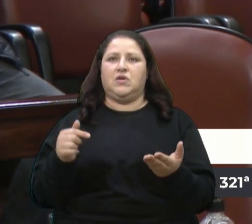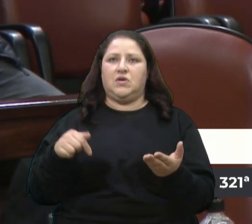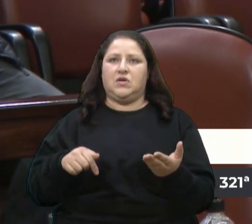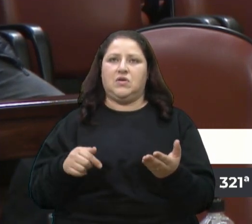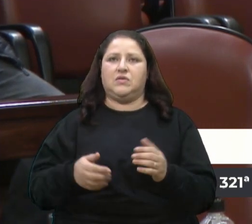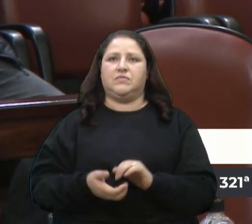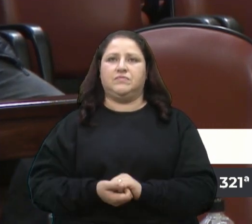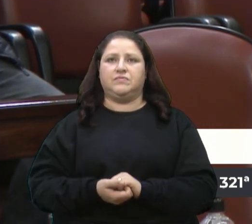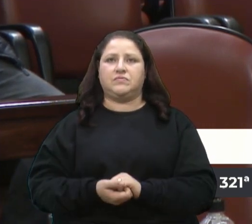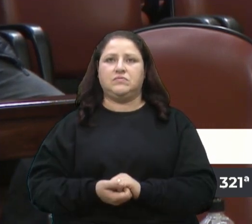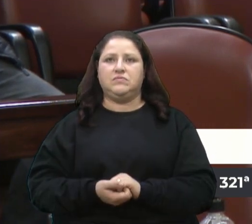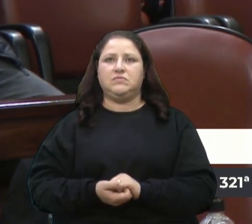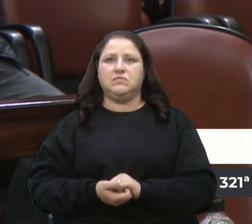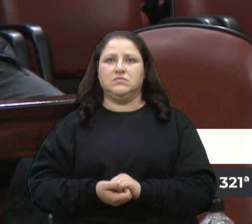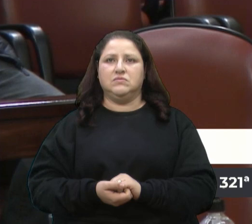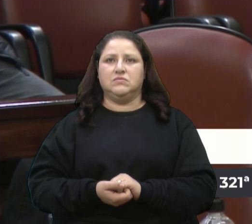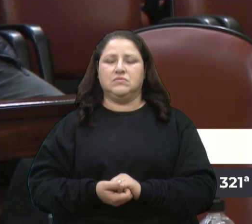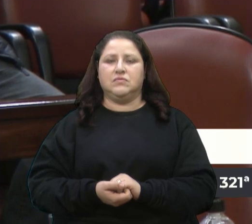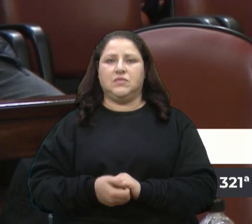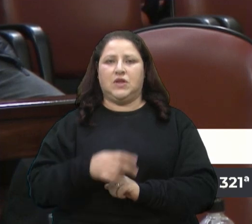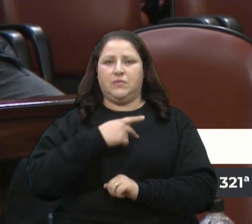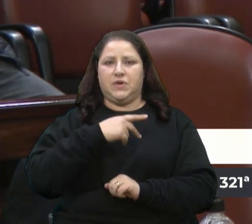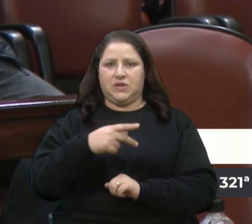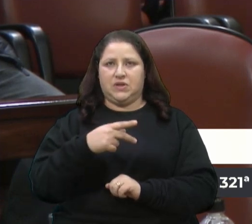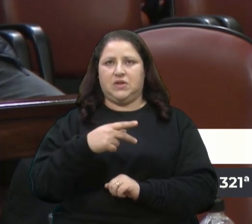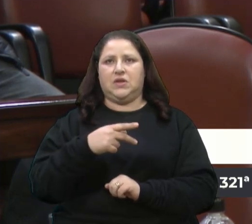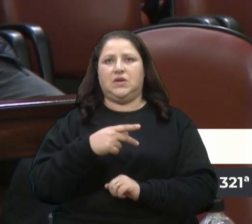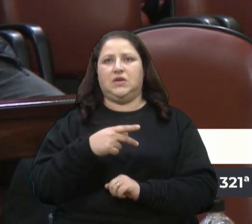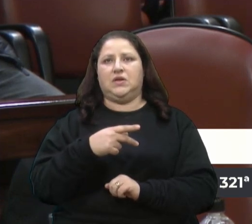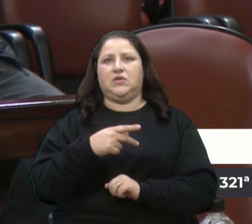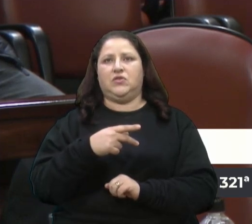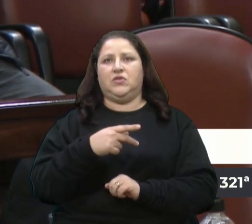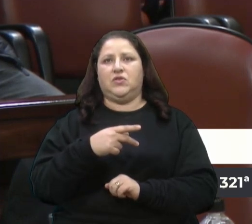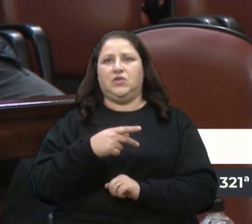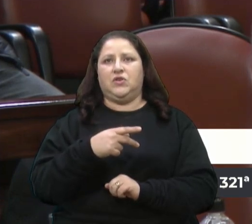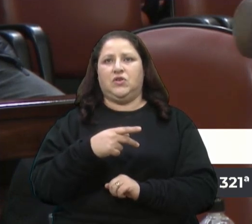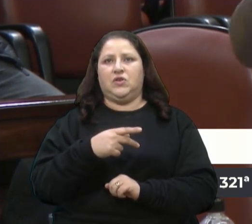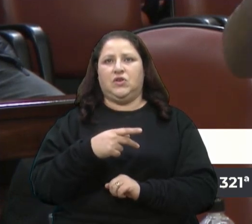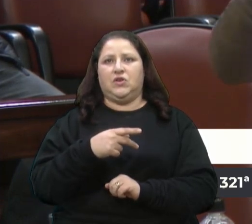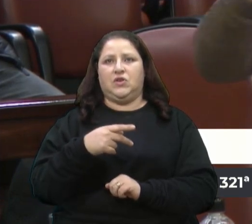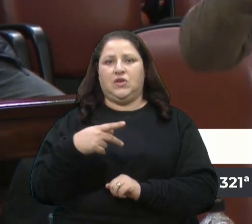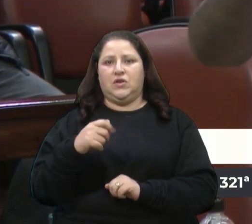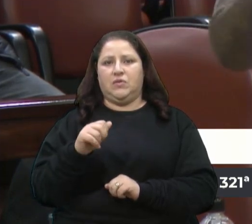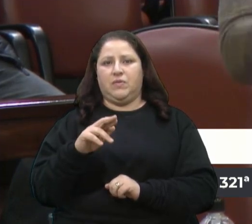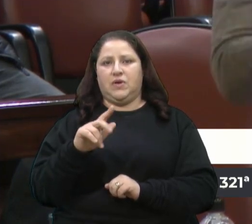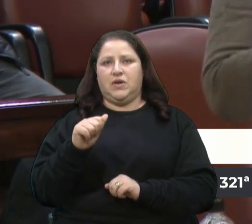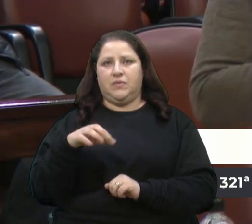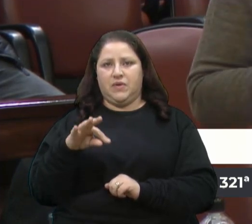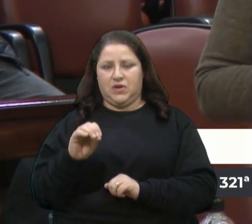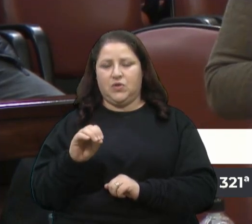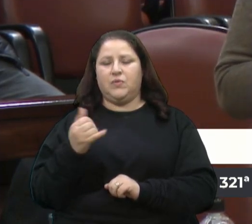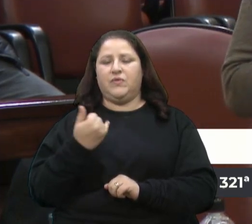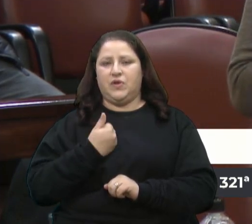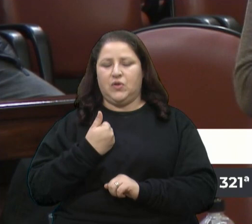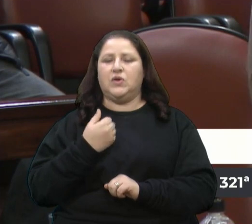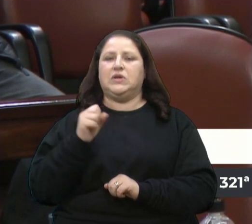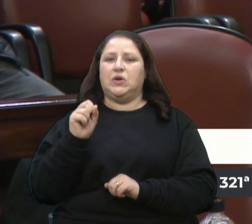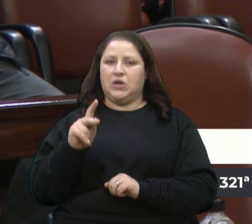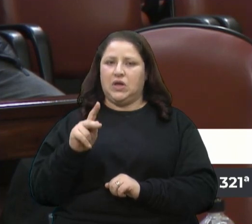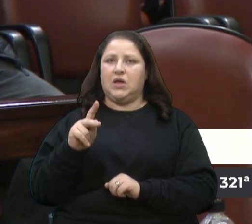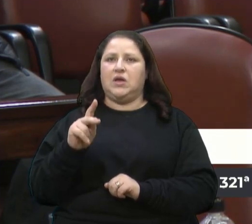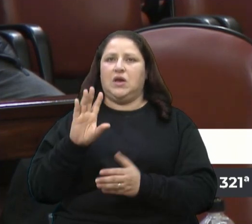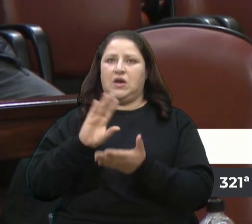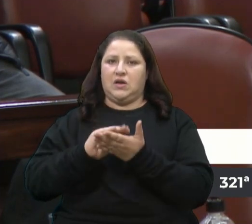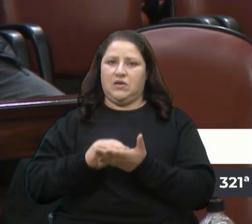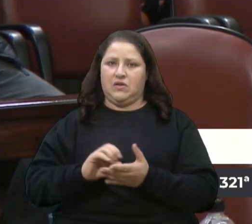momento. O presidente da MESE, da Parlamento Regional, sim, beleza, nós vamos fazer a gravação. Pegamos